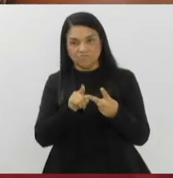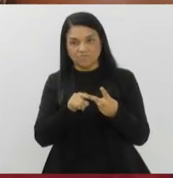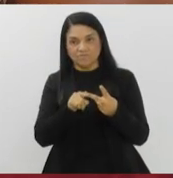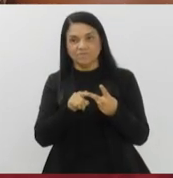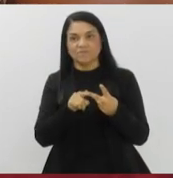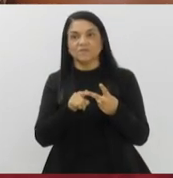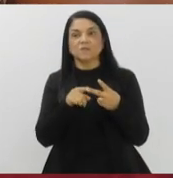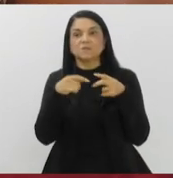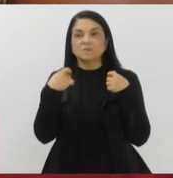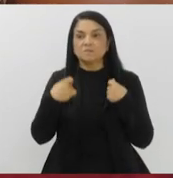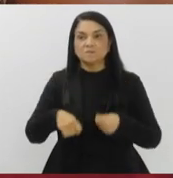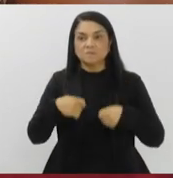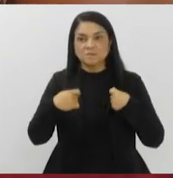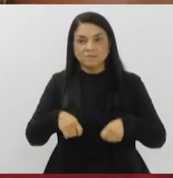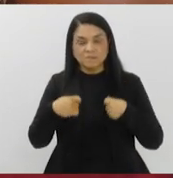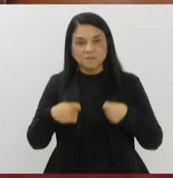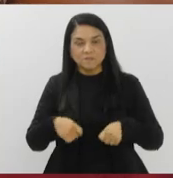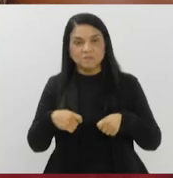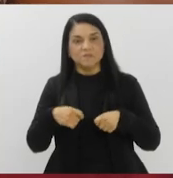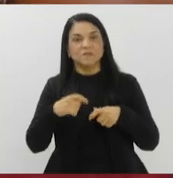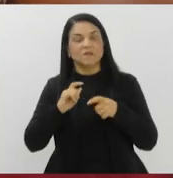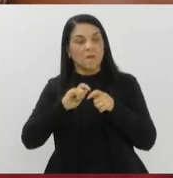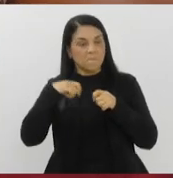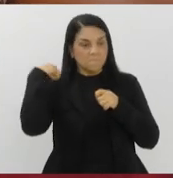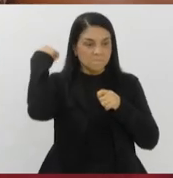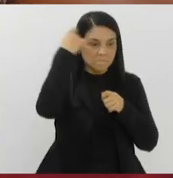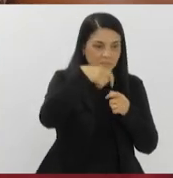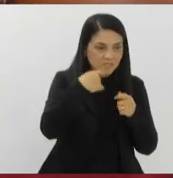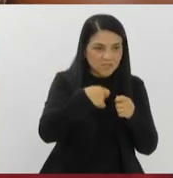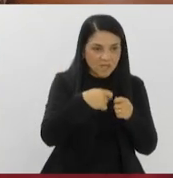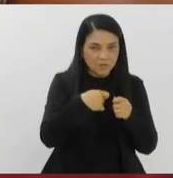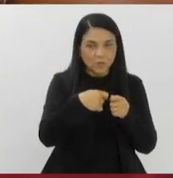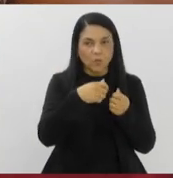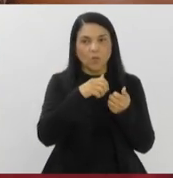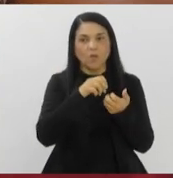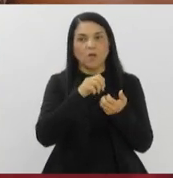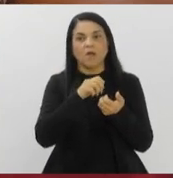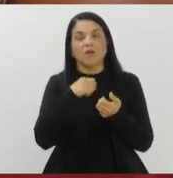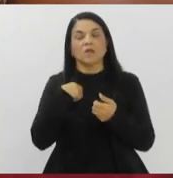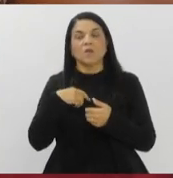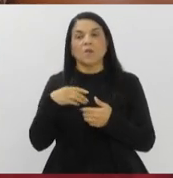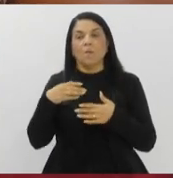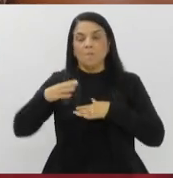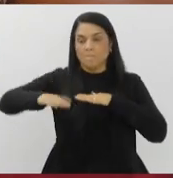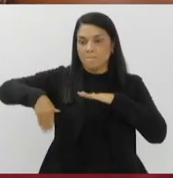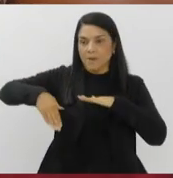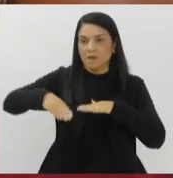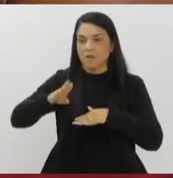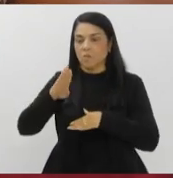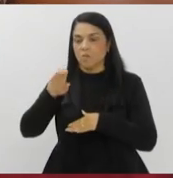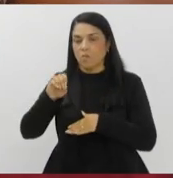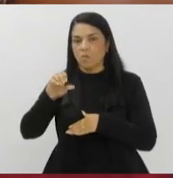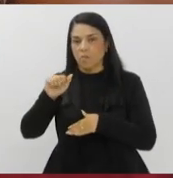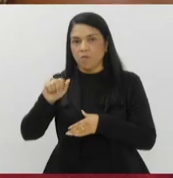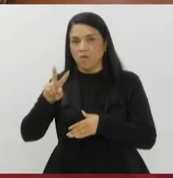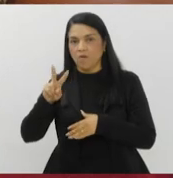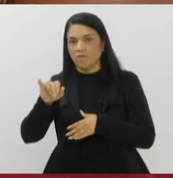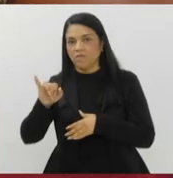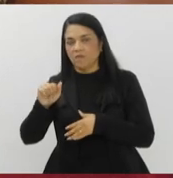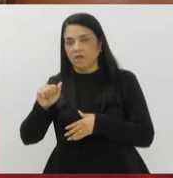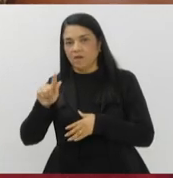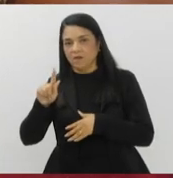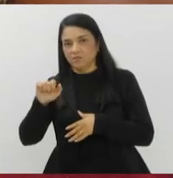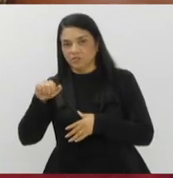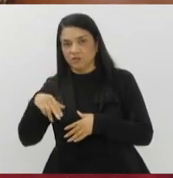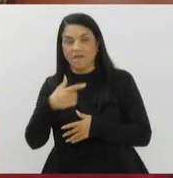a necessidade da gente, esse pescador artesanal, né? Sou da Praia da Boa Viagem, né? Trabalho há 20 anos,